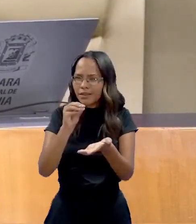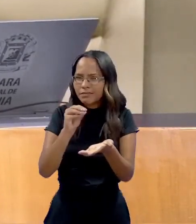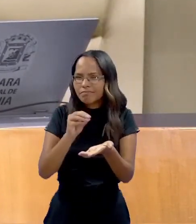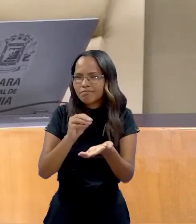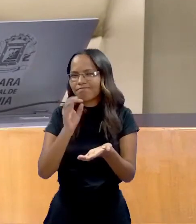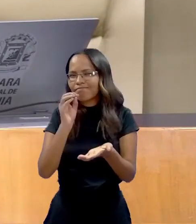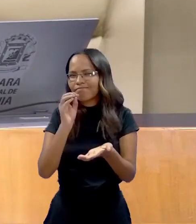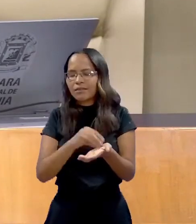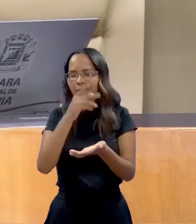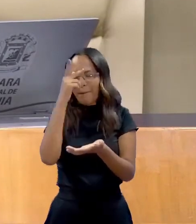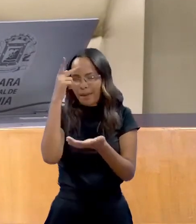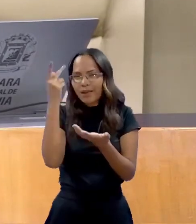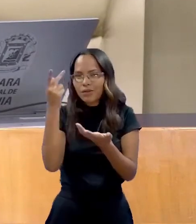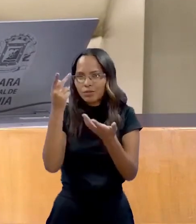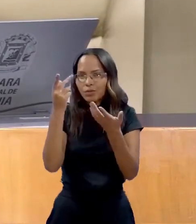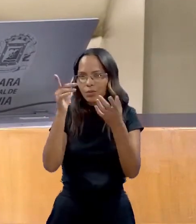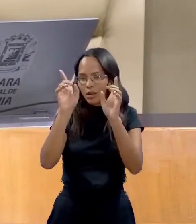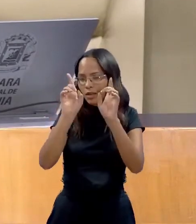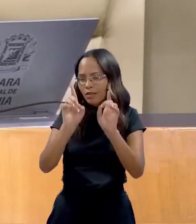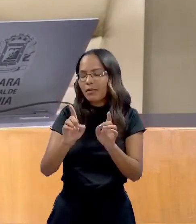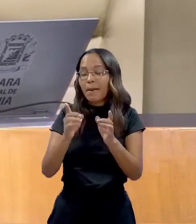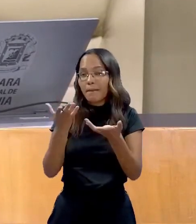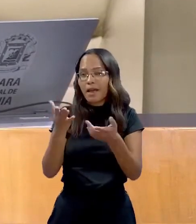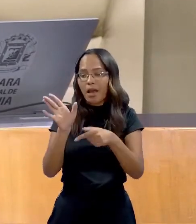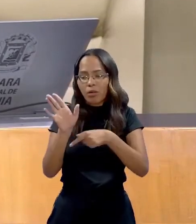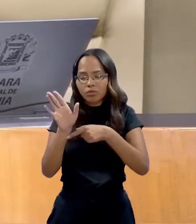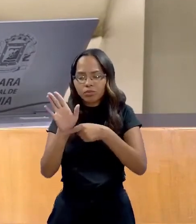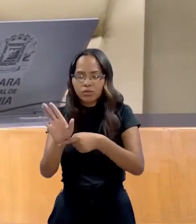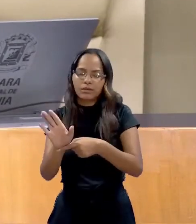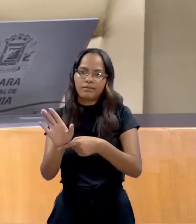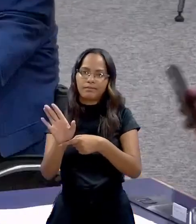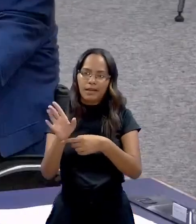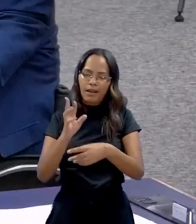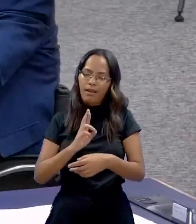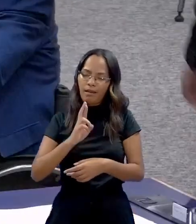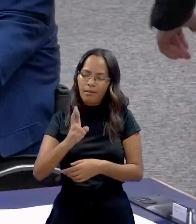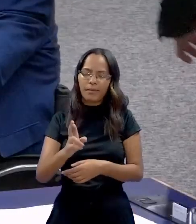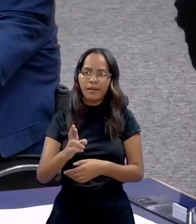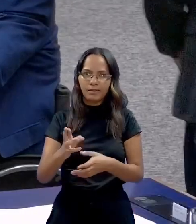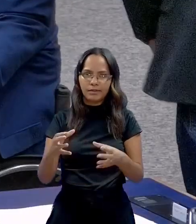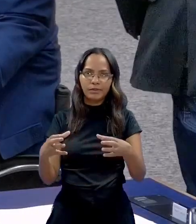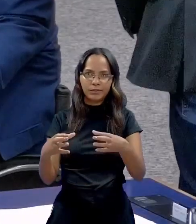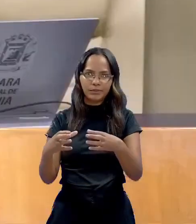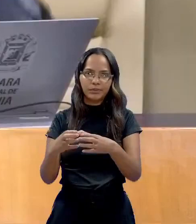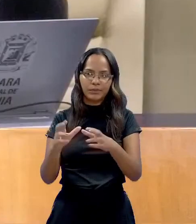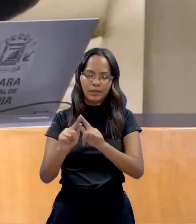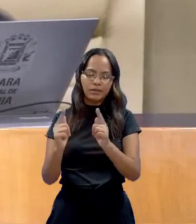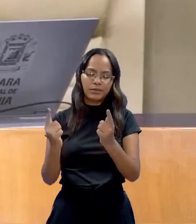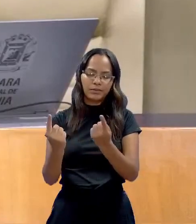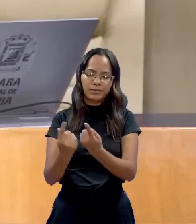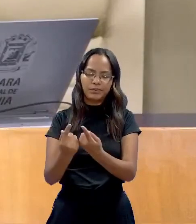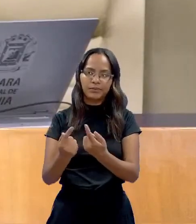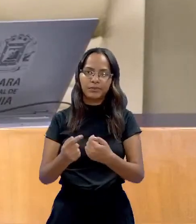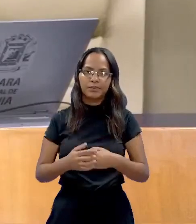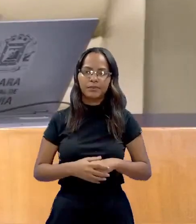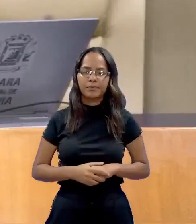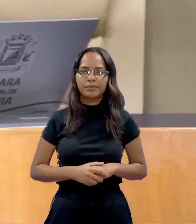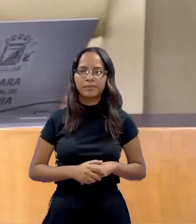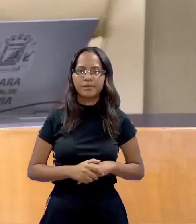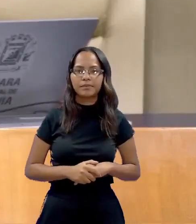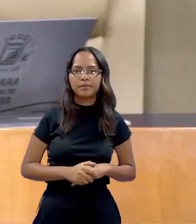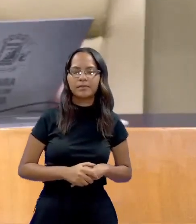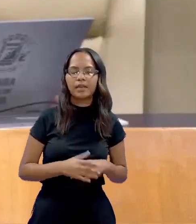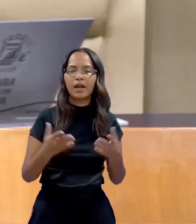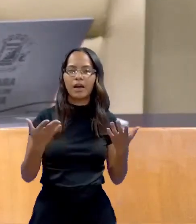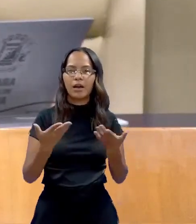viesse representar essa categoria aqui na casa. Então, meus parabéns. Vamos em frente. Senhores, momento, então,